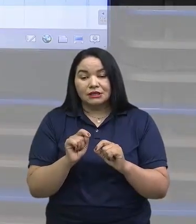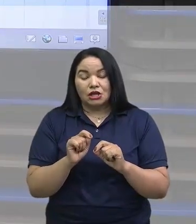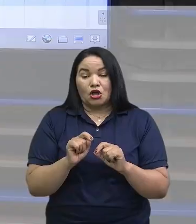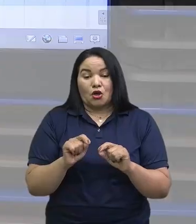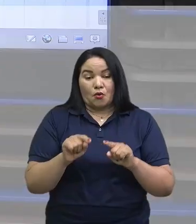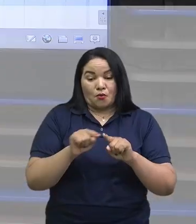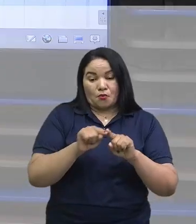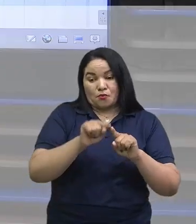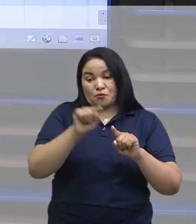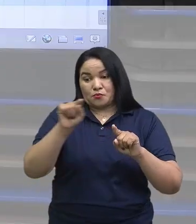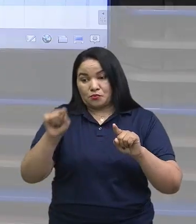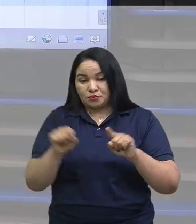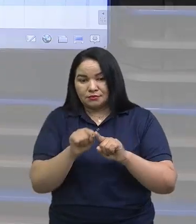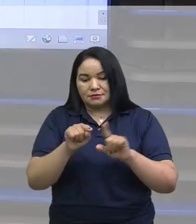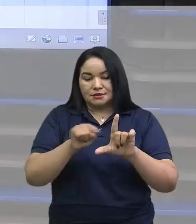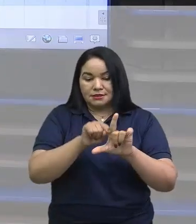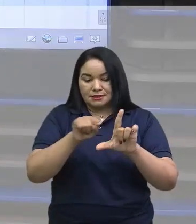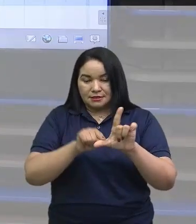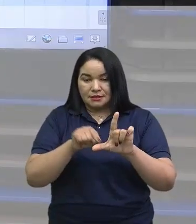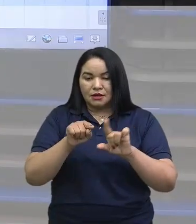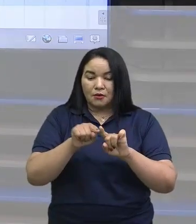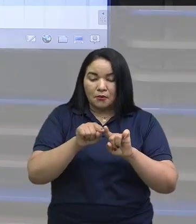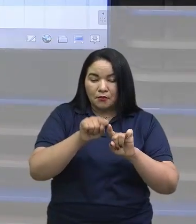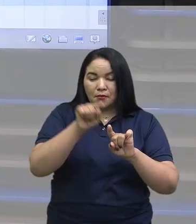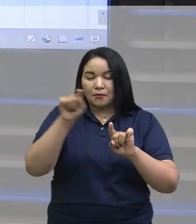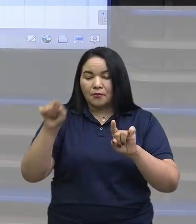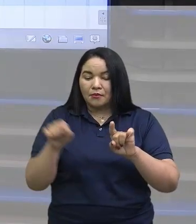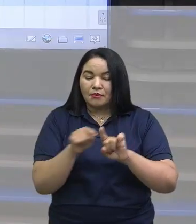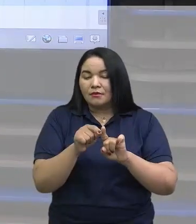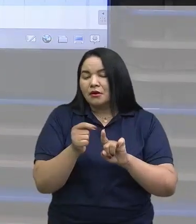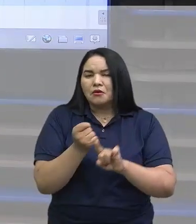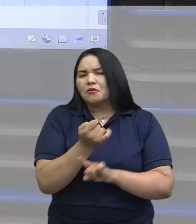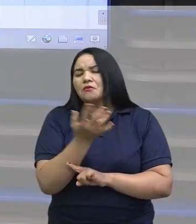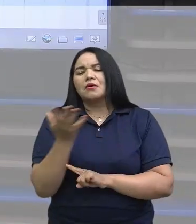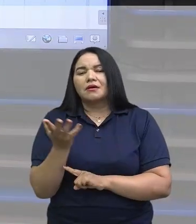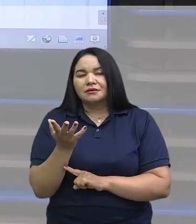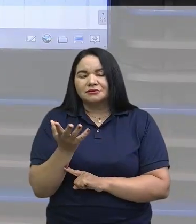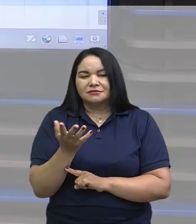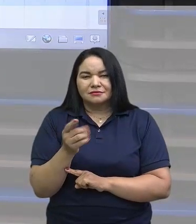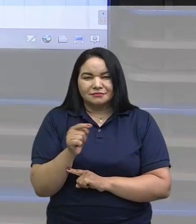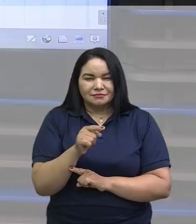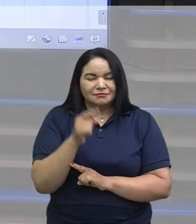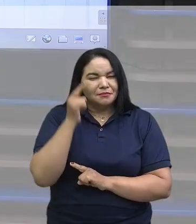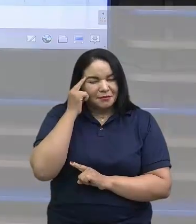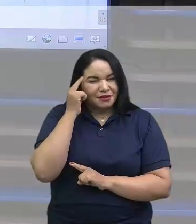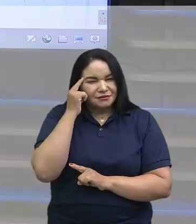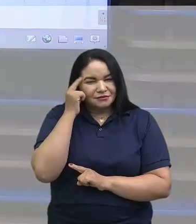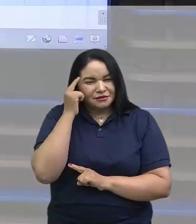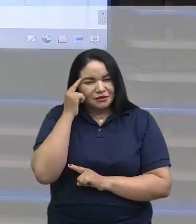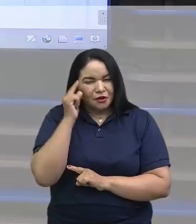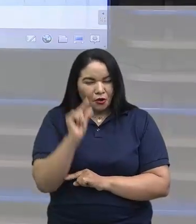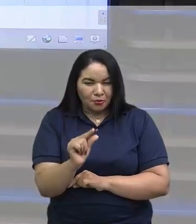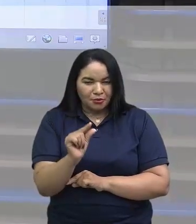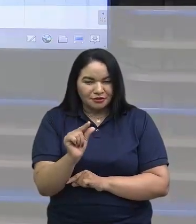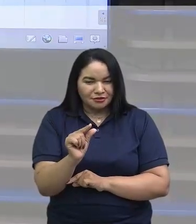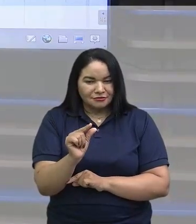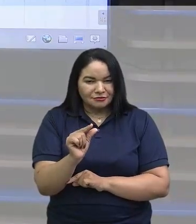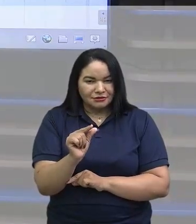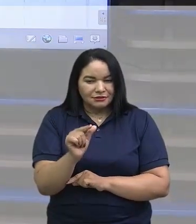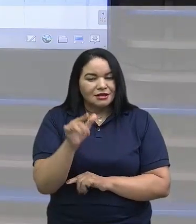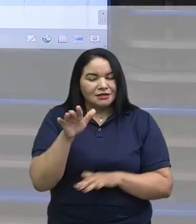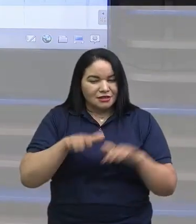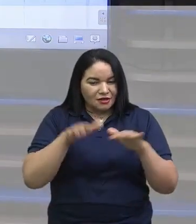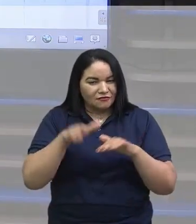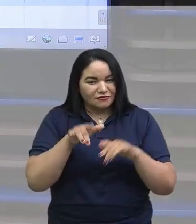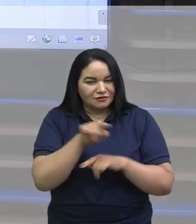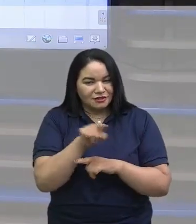completo. E aí, quanto mede mesmo um círculo completo, hein? Pensa aí um pouquinho. Ah, você já deve estar dizendo aí,